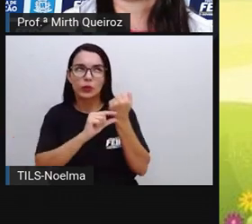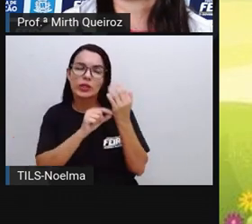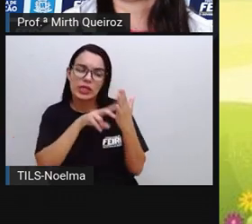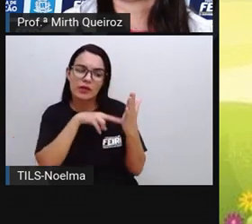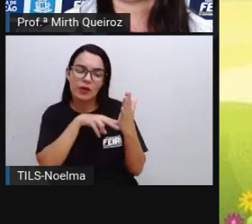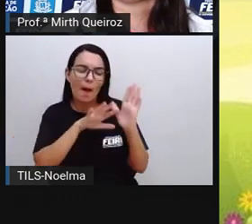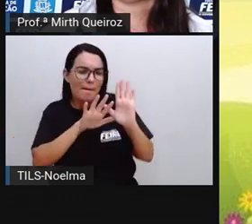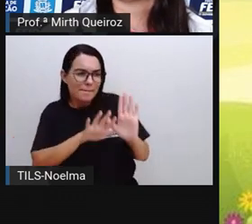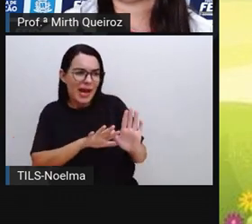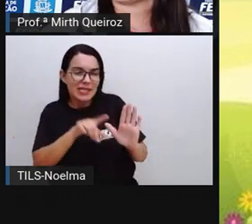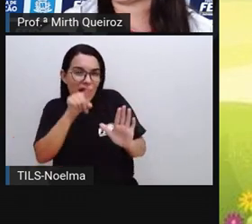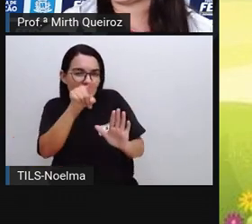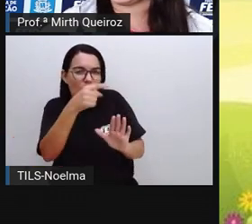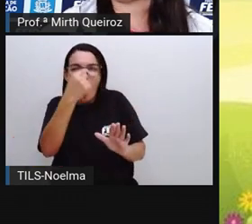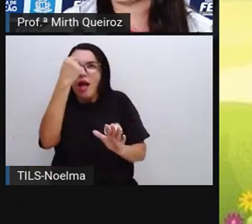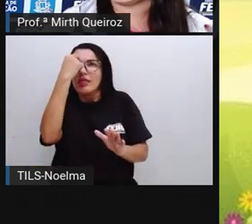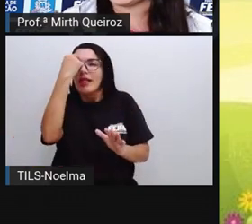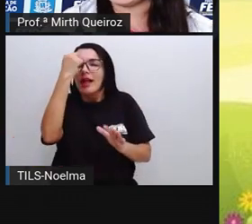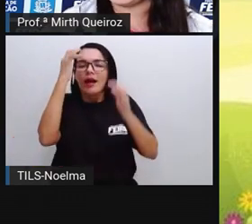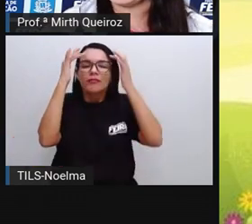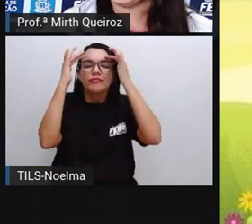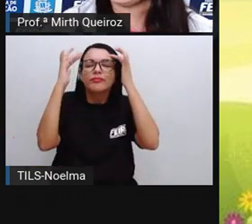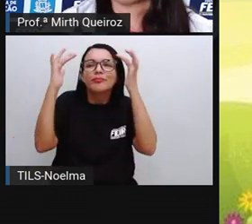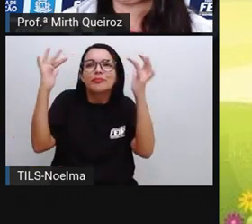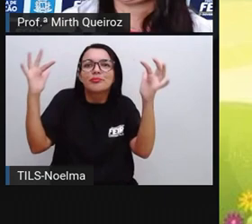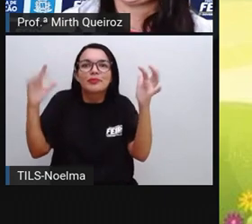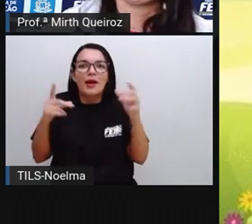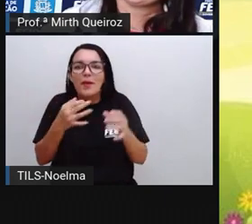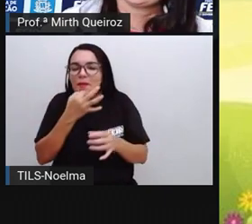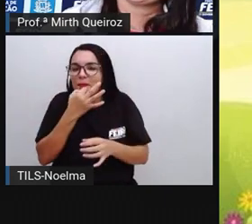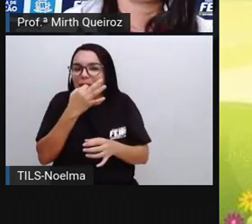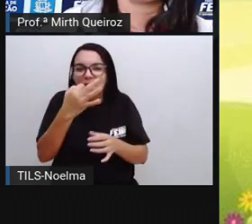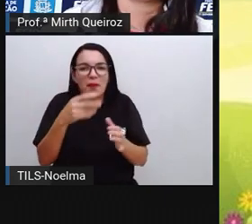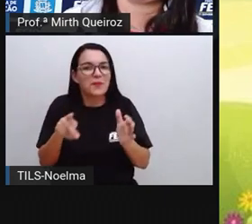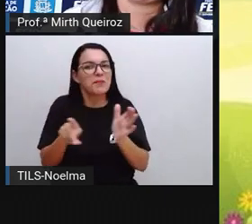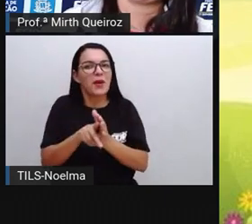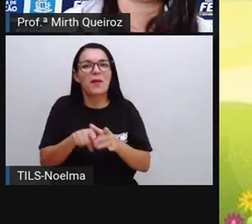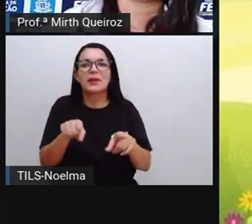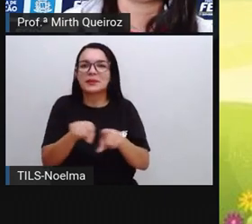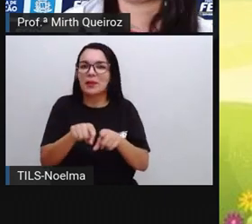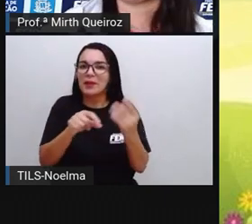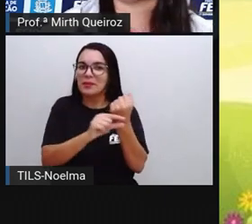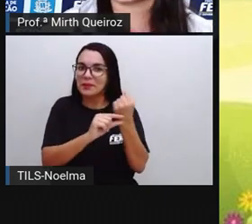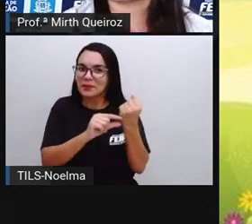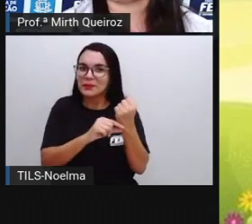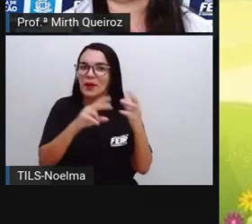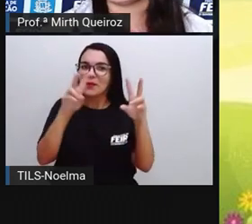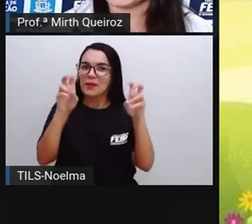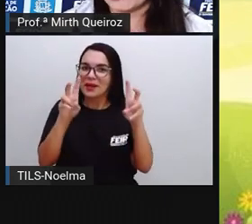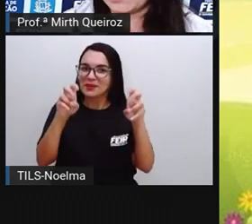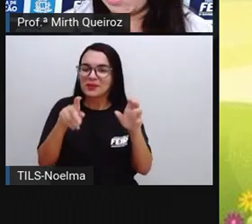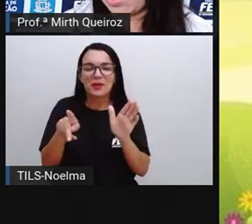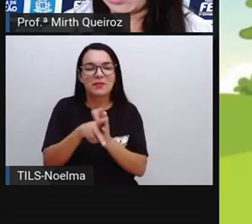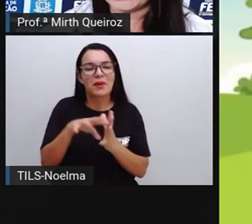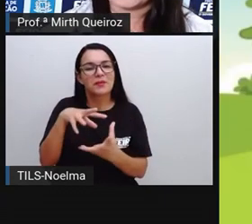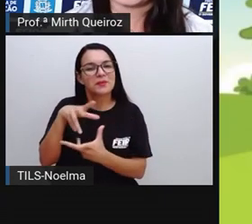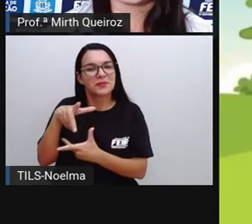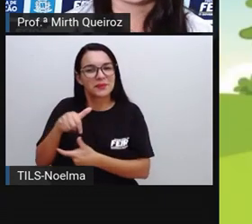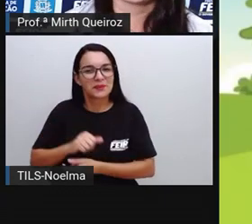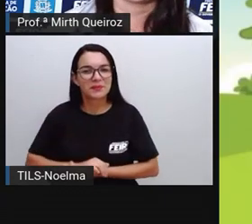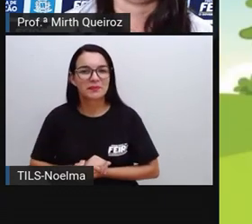a partir daquilo ali você vai criar a sua própria opinião a respeito daquele assunto, e assim você cria o seu próprio